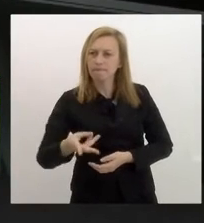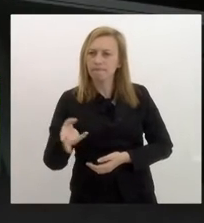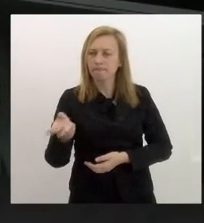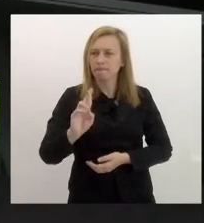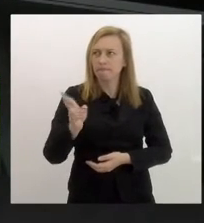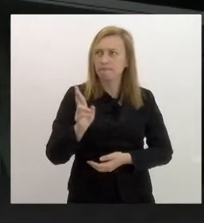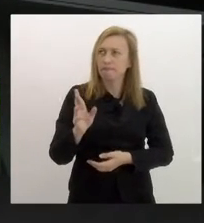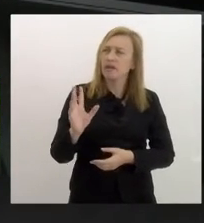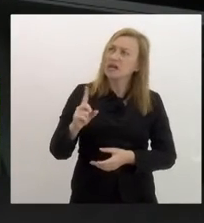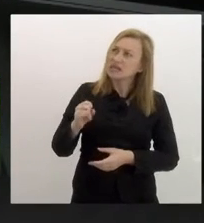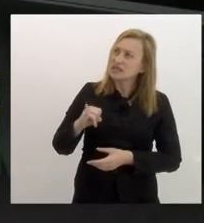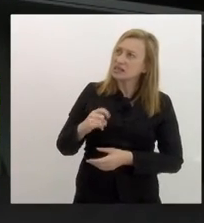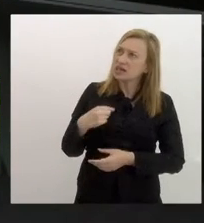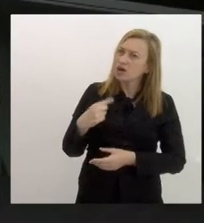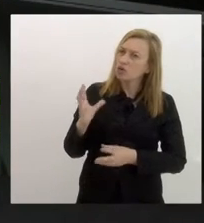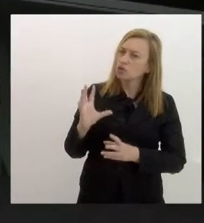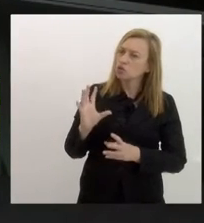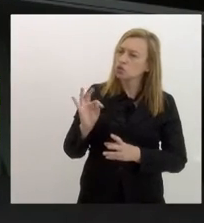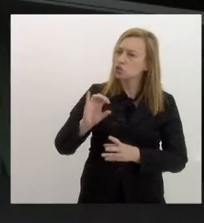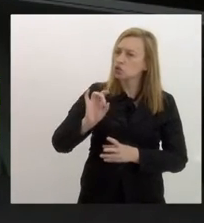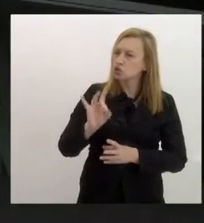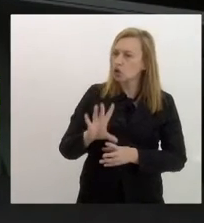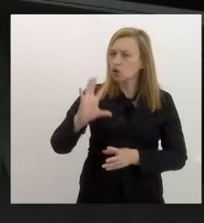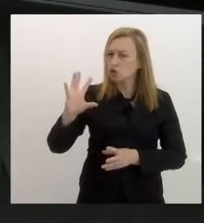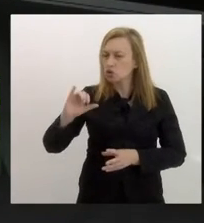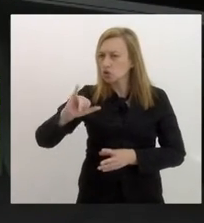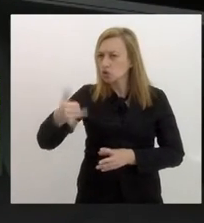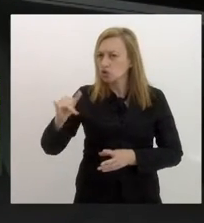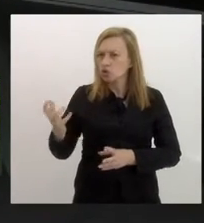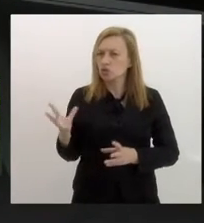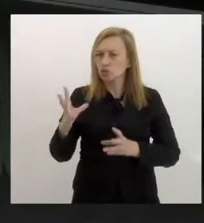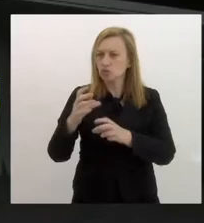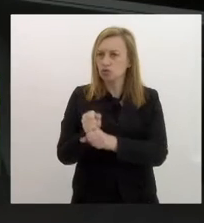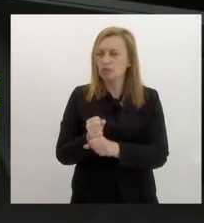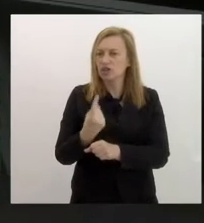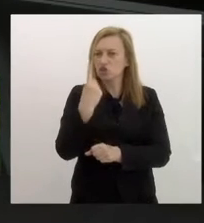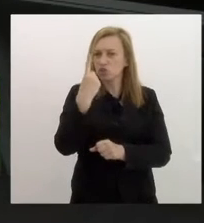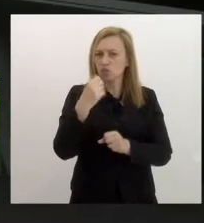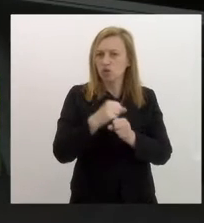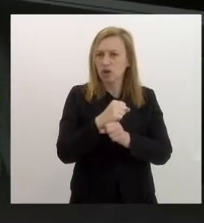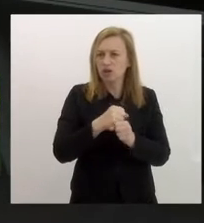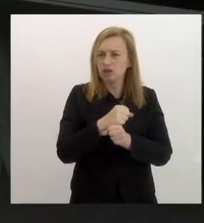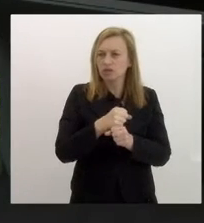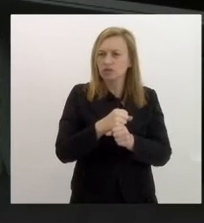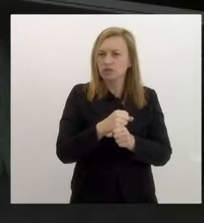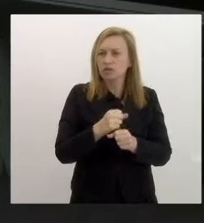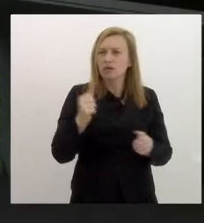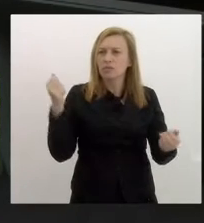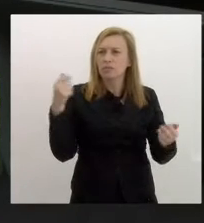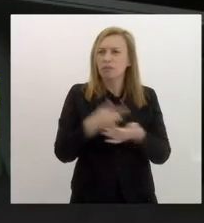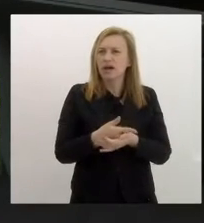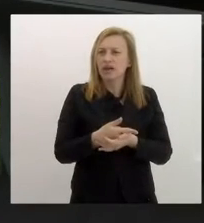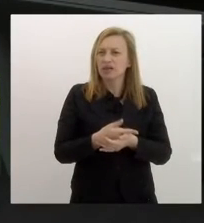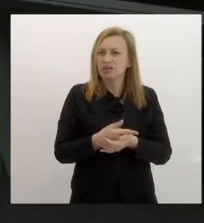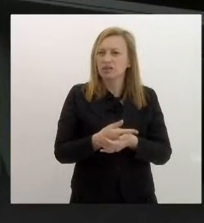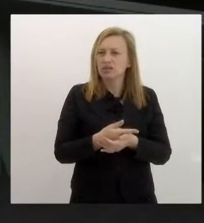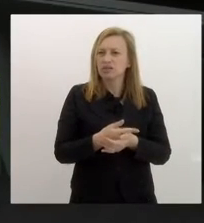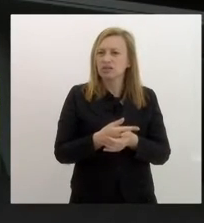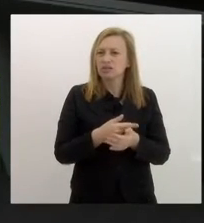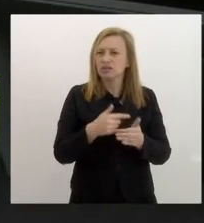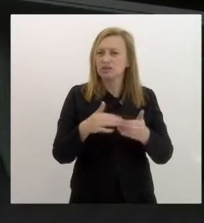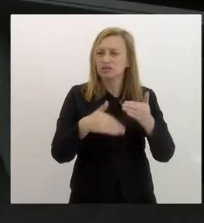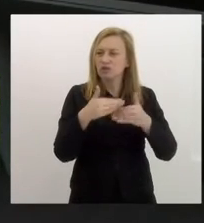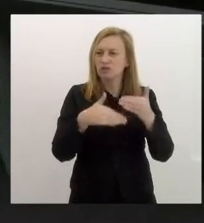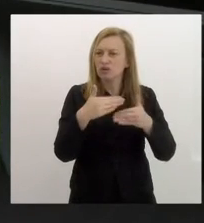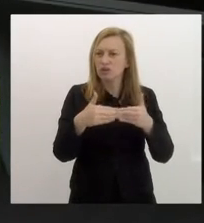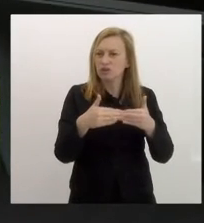se eu pegasse só esse juros seria praticamente o juros de um ano Mas nós Pagaremos e isso vai crescente e